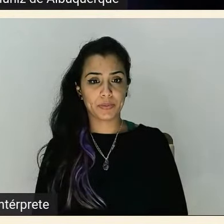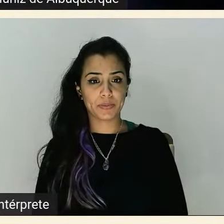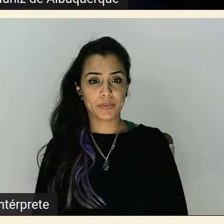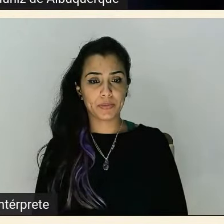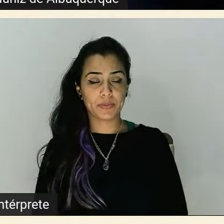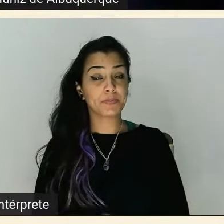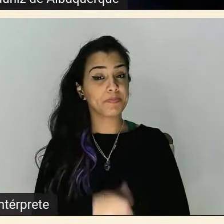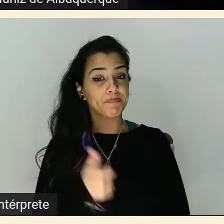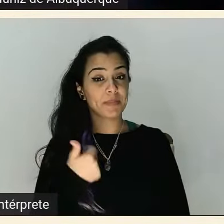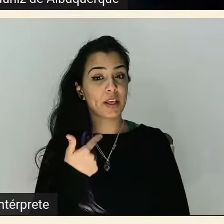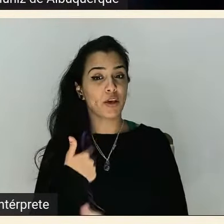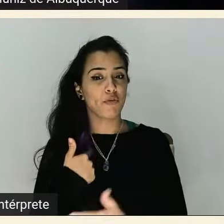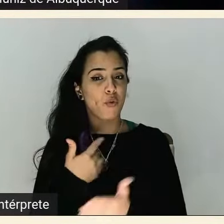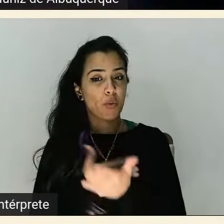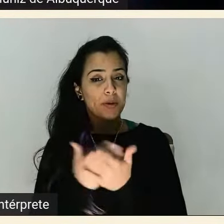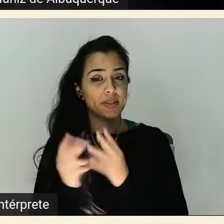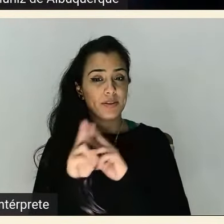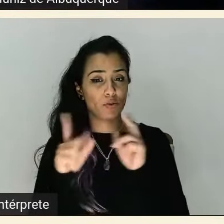gênero.